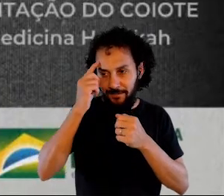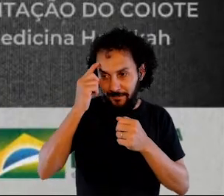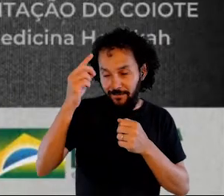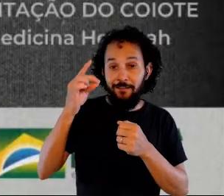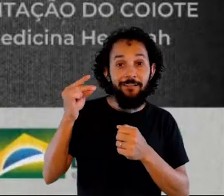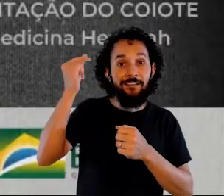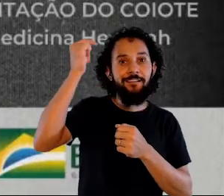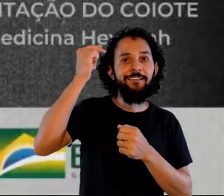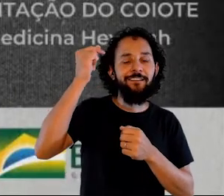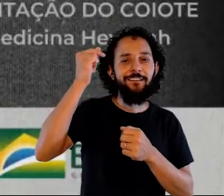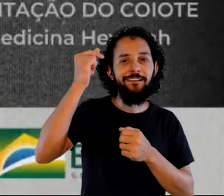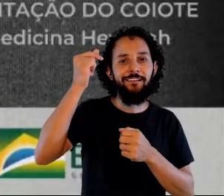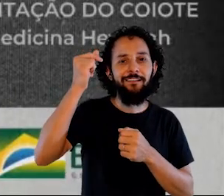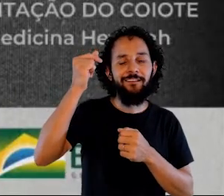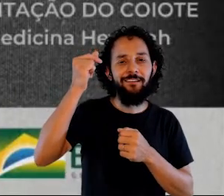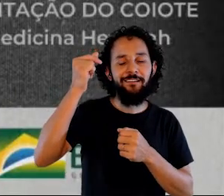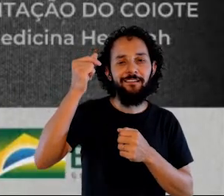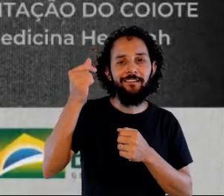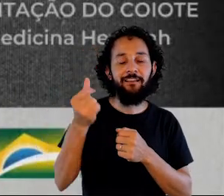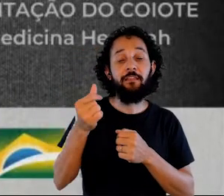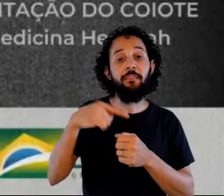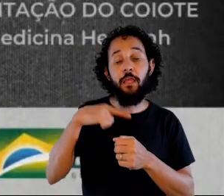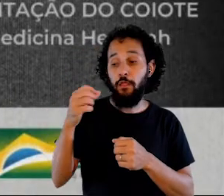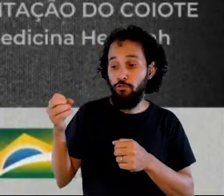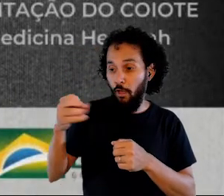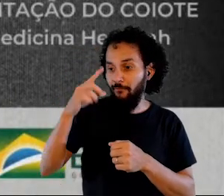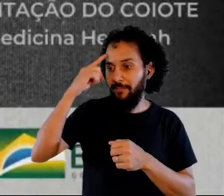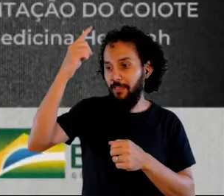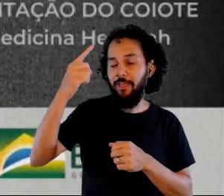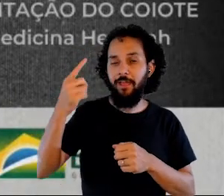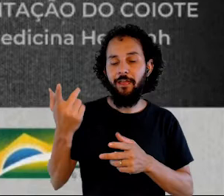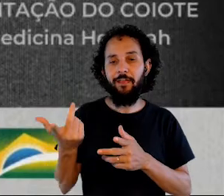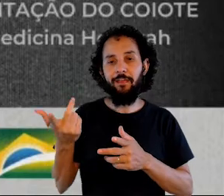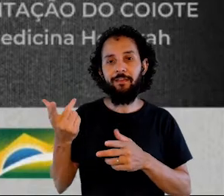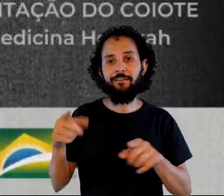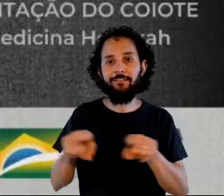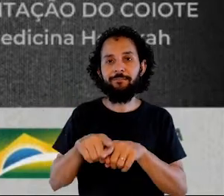pelo trabalho e velhos ressentimentos.